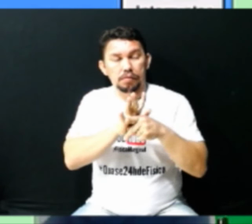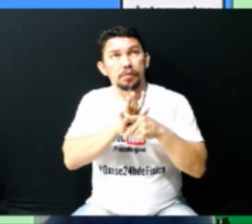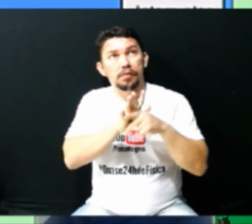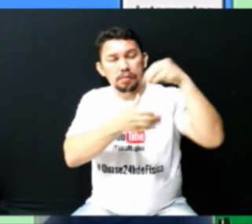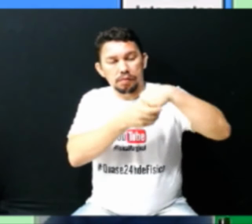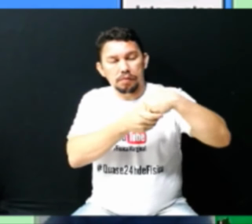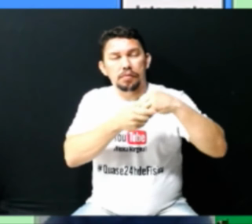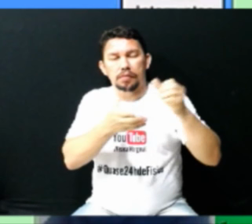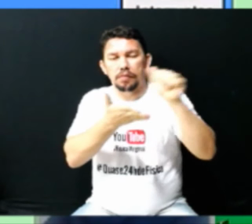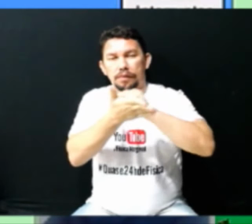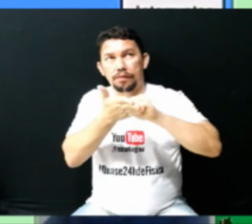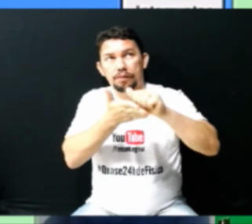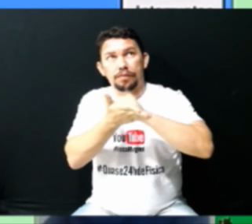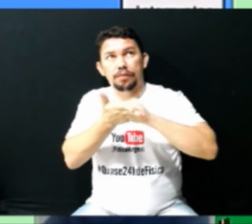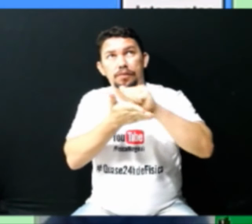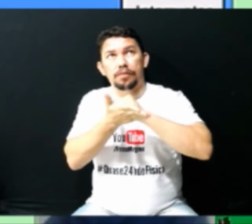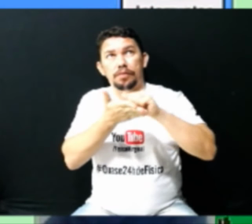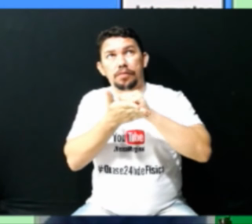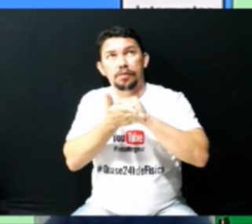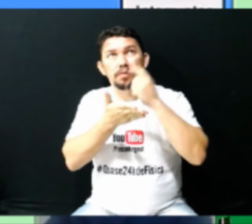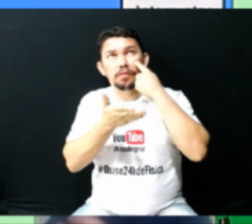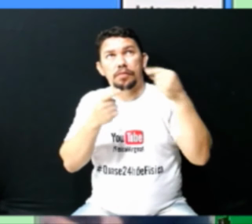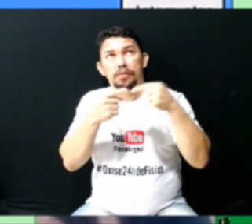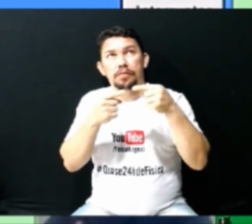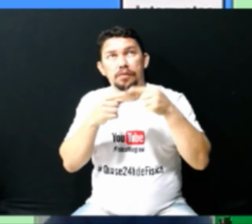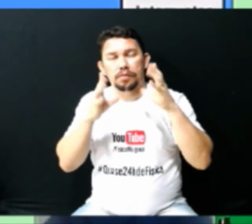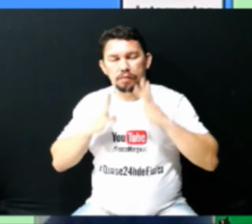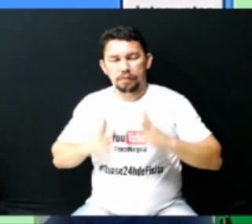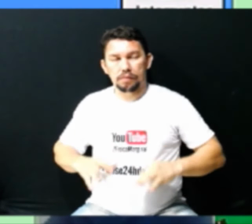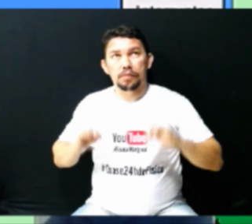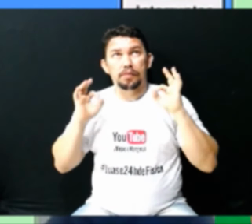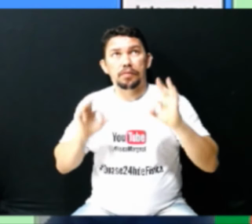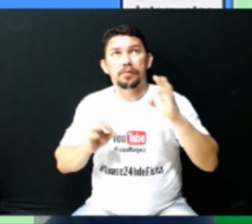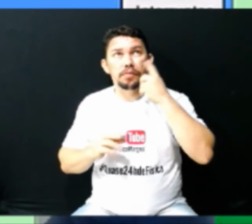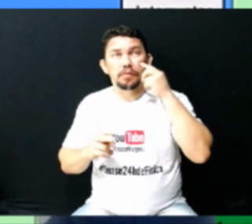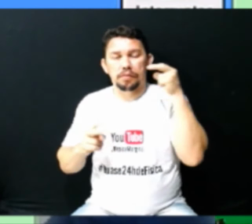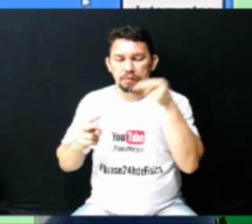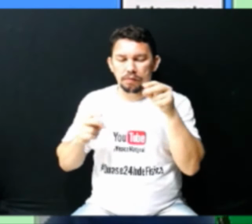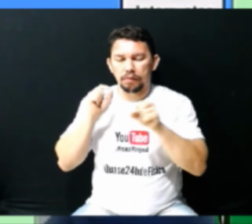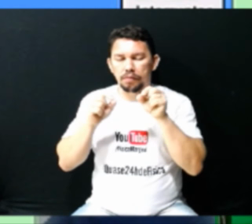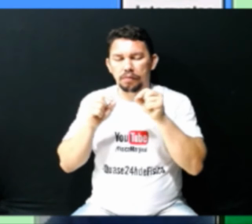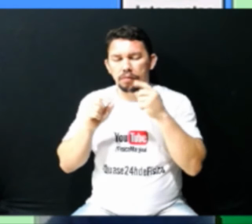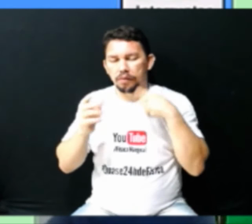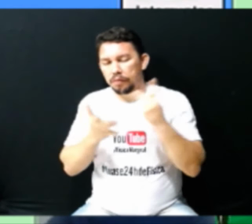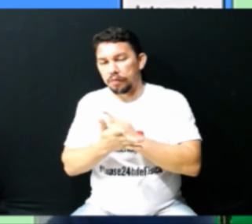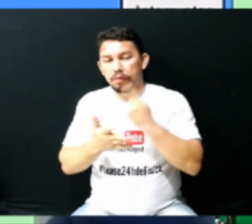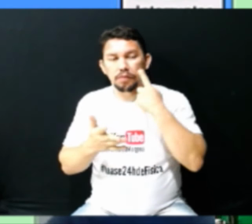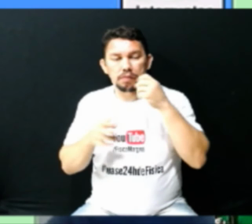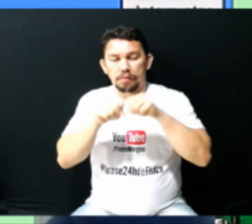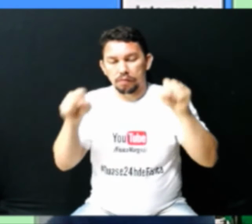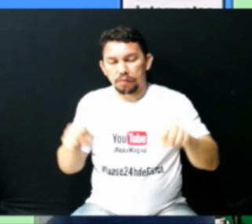aqui e vou colocar o amperímetro da forma correta. Só para você visualizar o que vai acontecendo com o circuito à medida que você